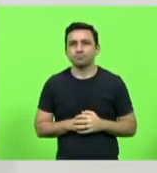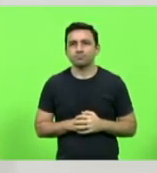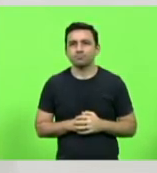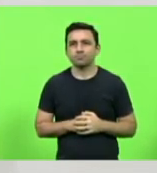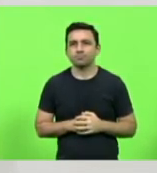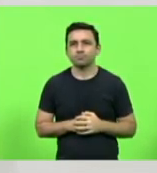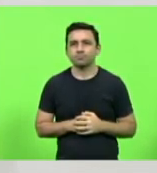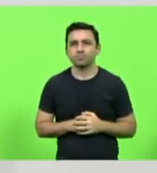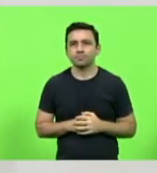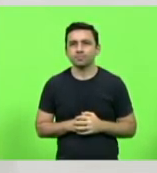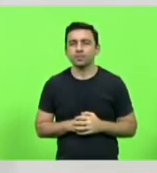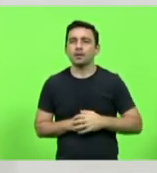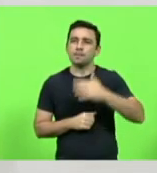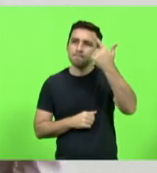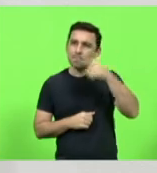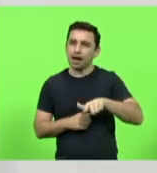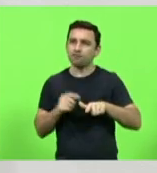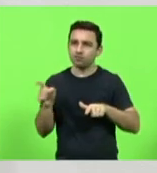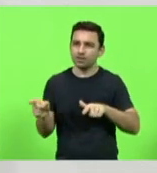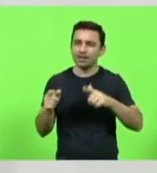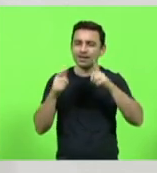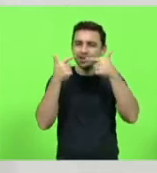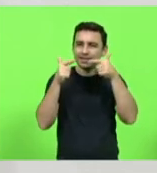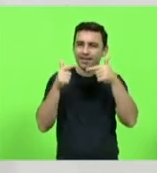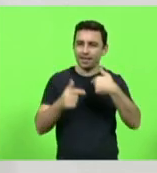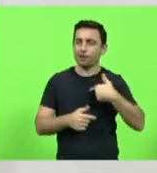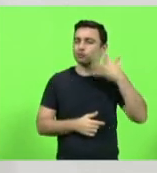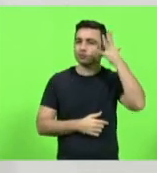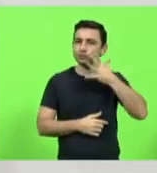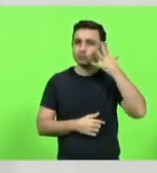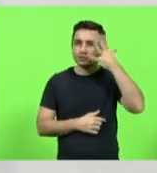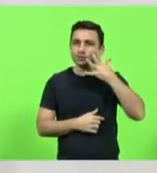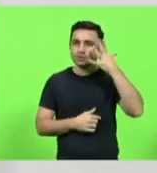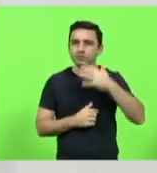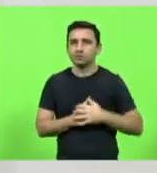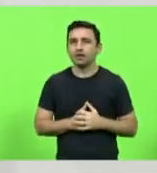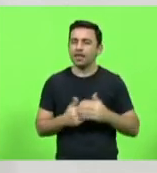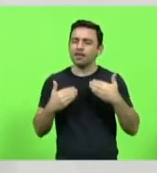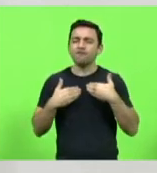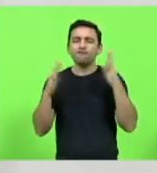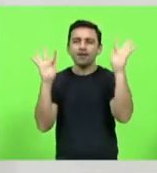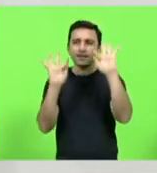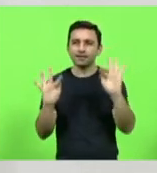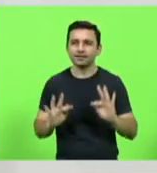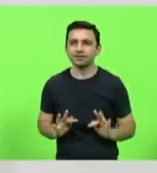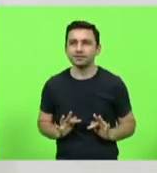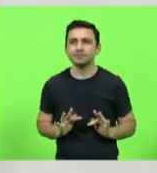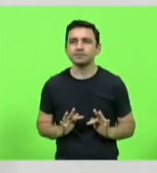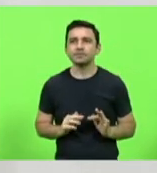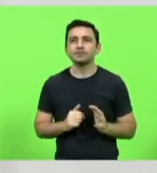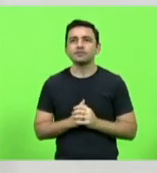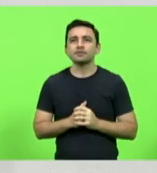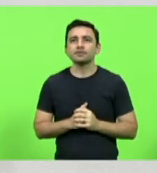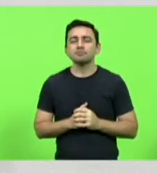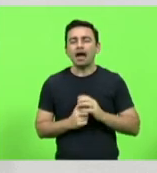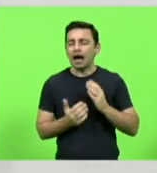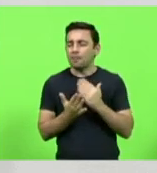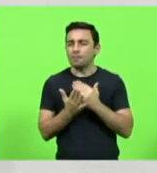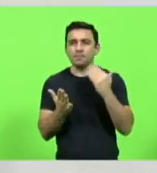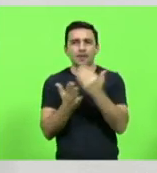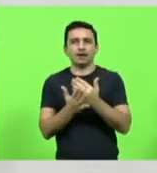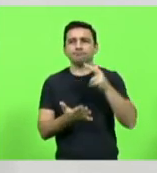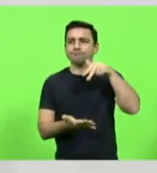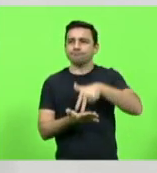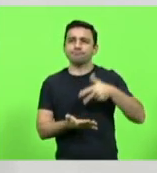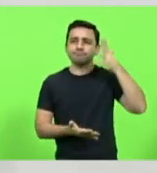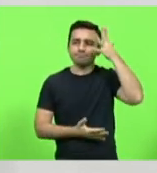E quanto mais tu ri enquanto eu falo, mais eu fico feliz de estar aqui na tribuna. Porque